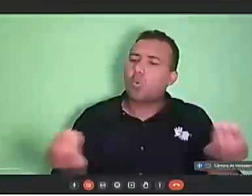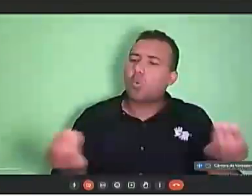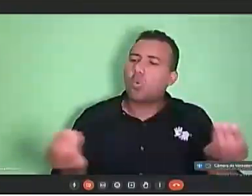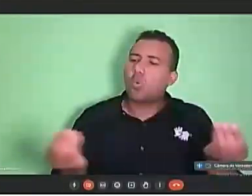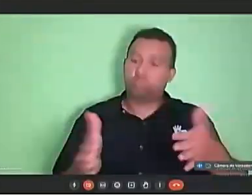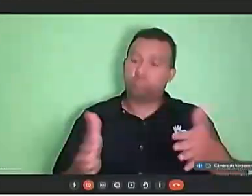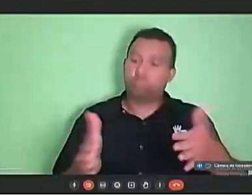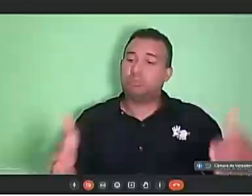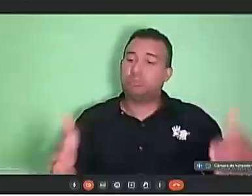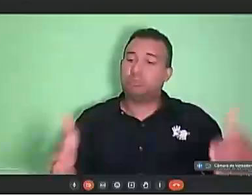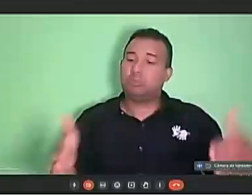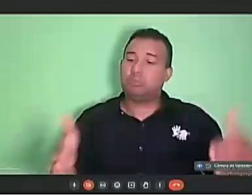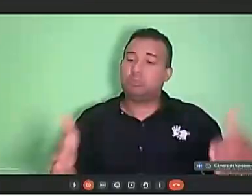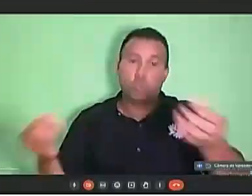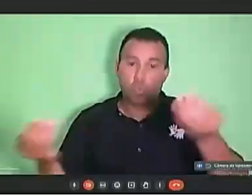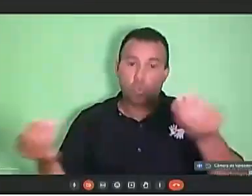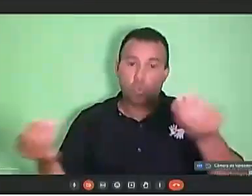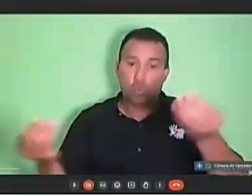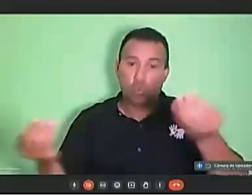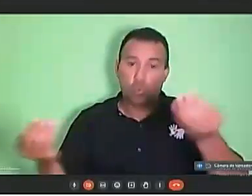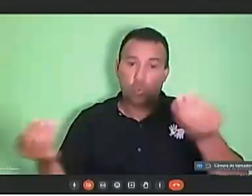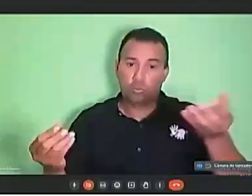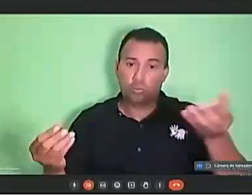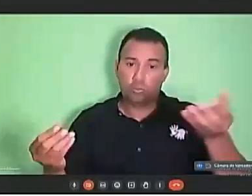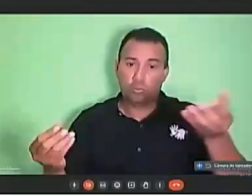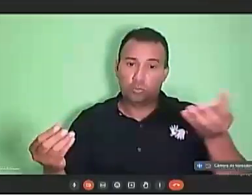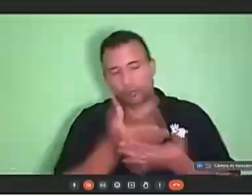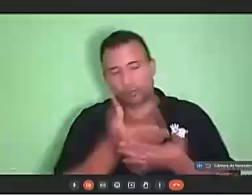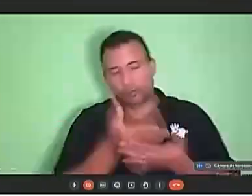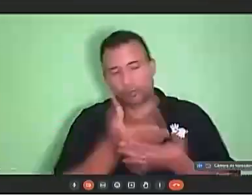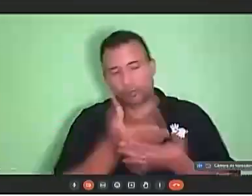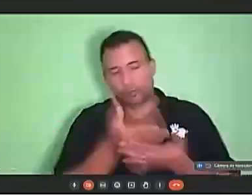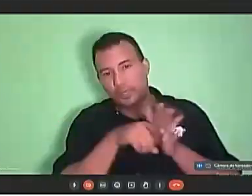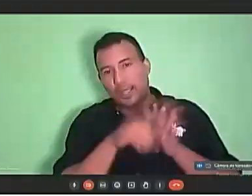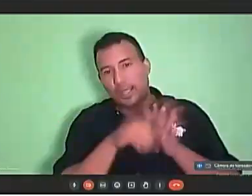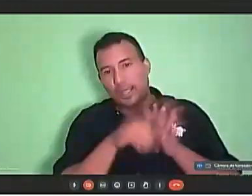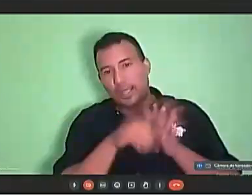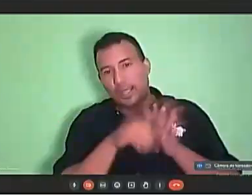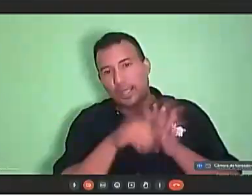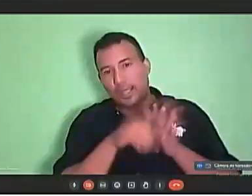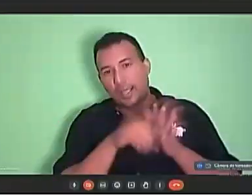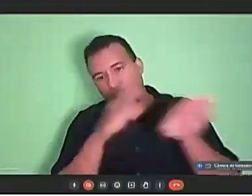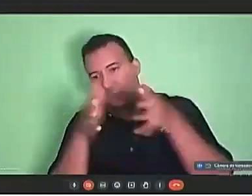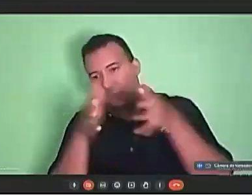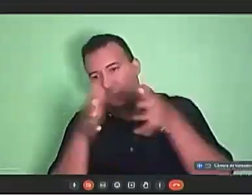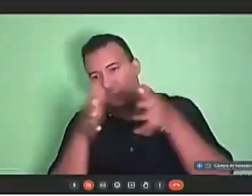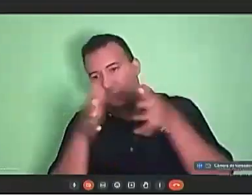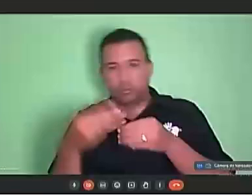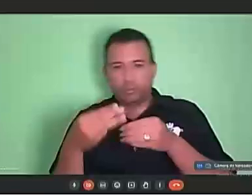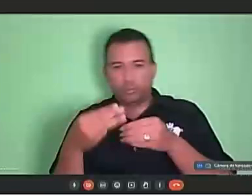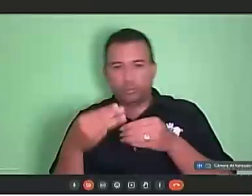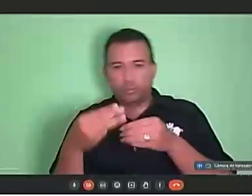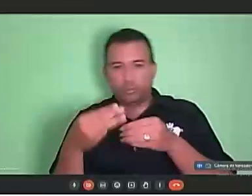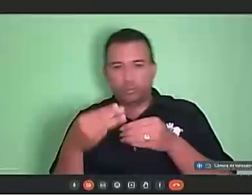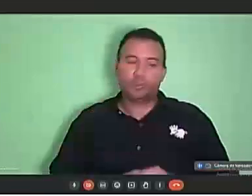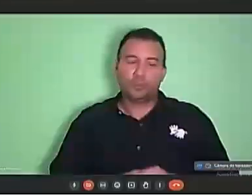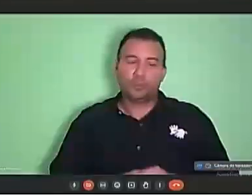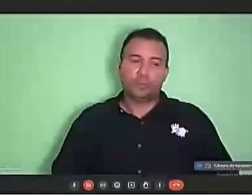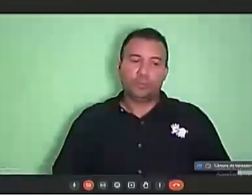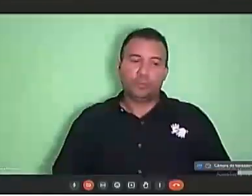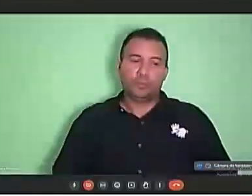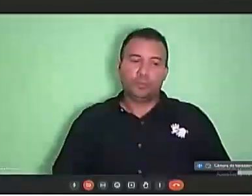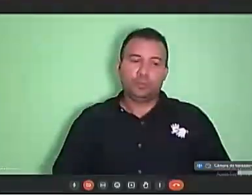vazões de seca e vazões de cheia, nós fazíamos o modelo chegar lá na régua dos municípios aqui. E com isso, com esse